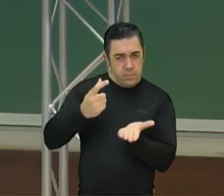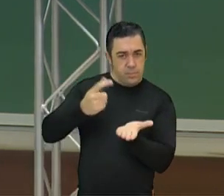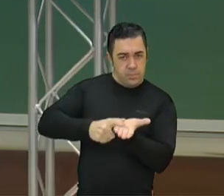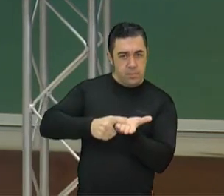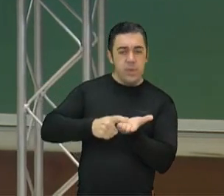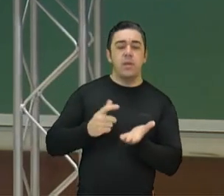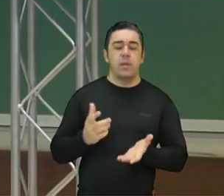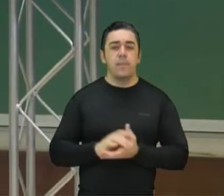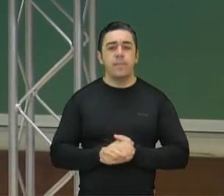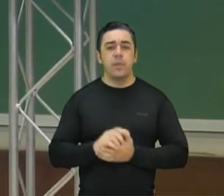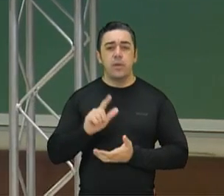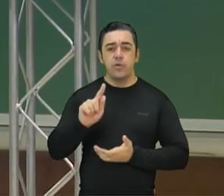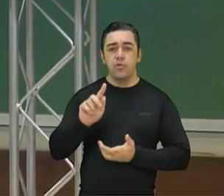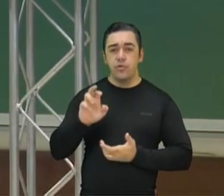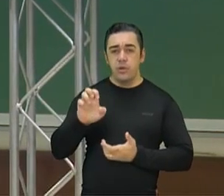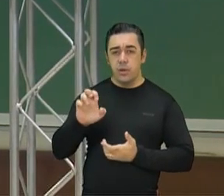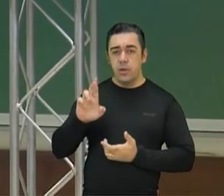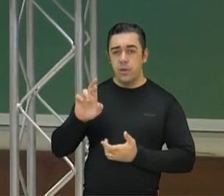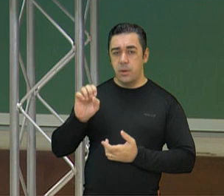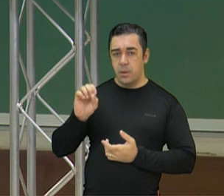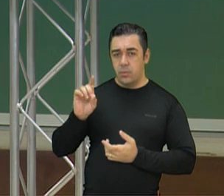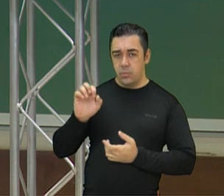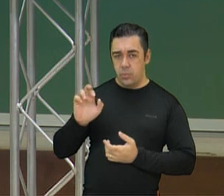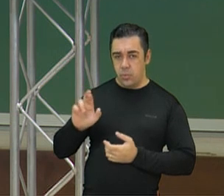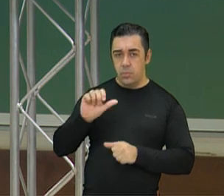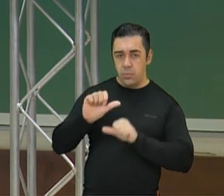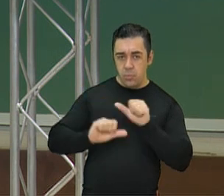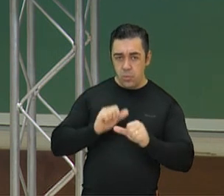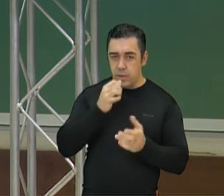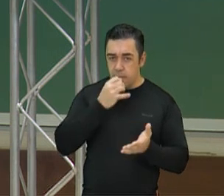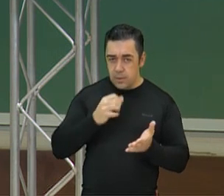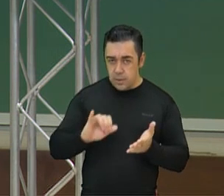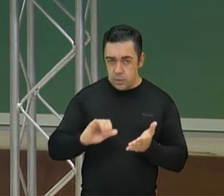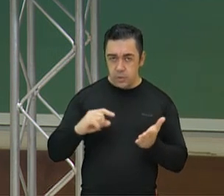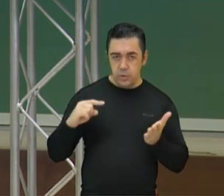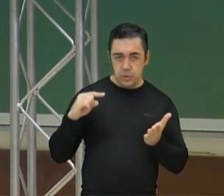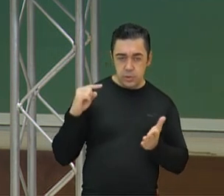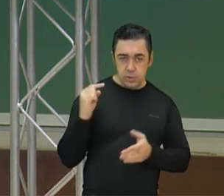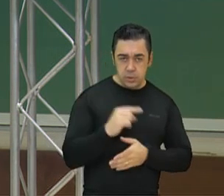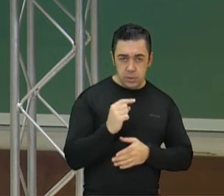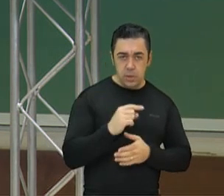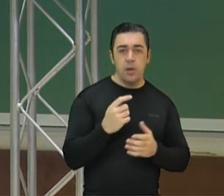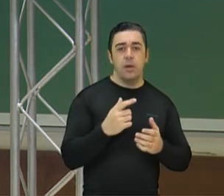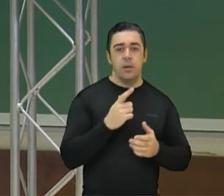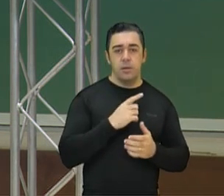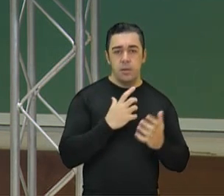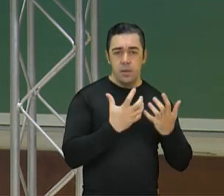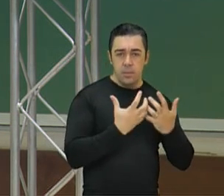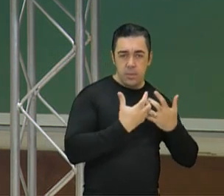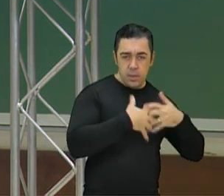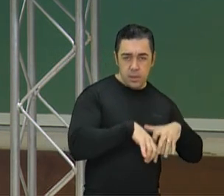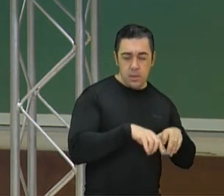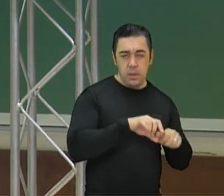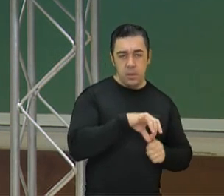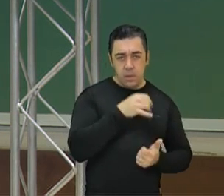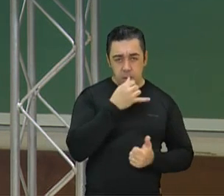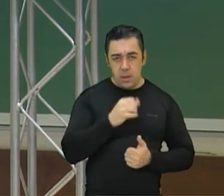só retomando que o gerador transforma a energia mecânica em